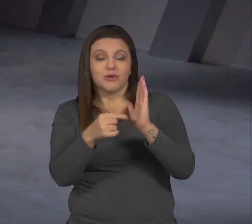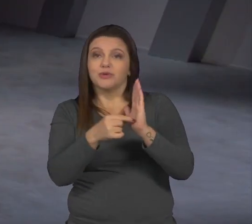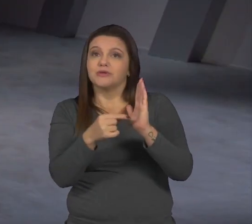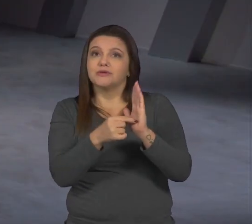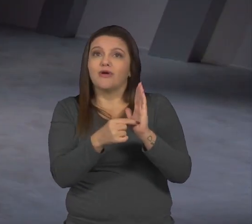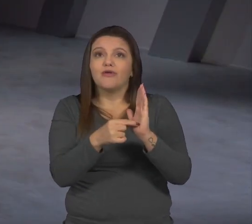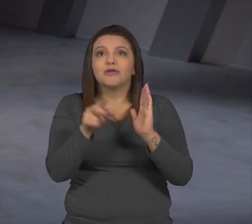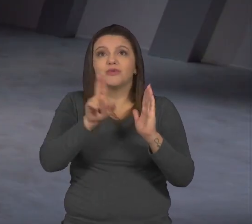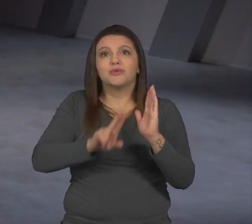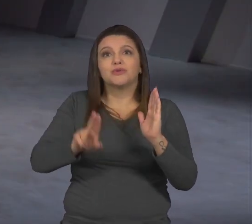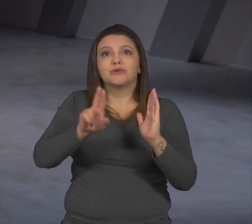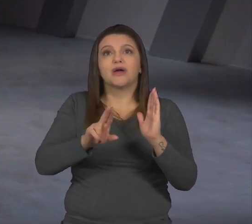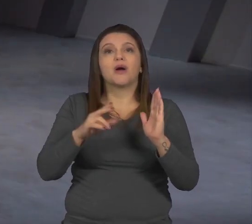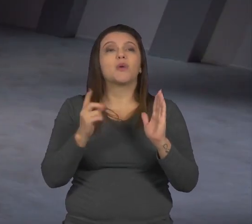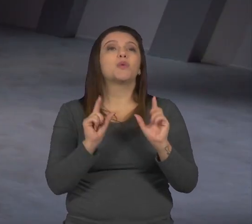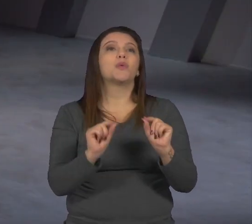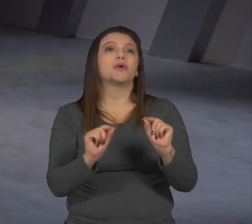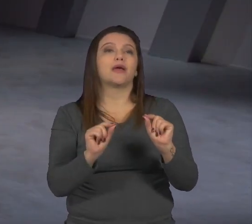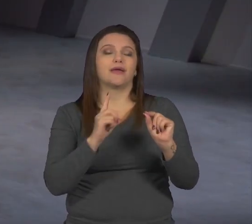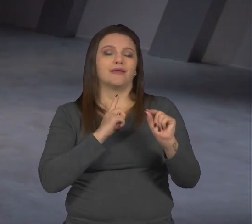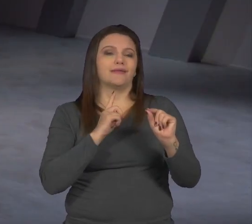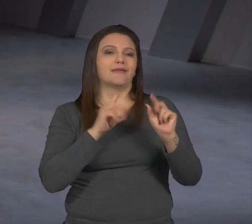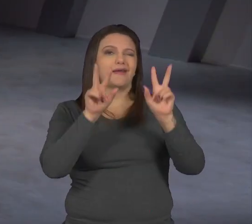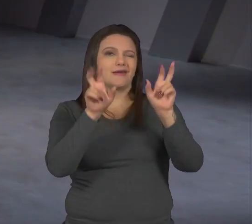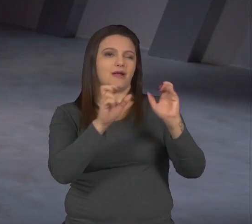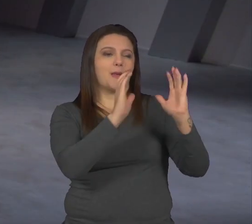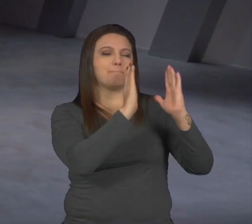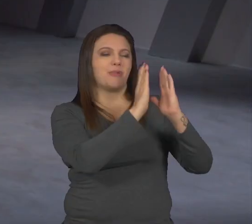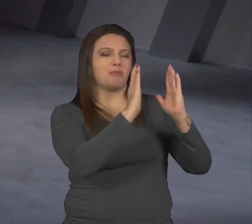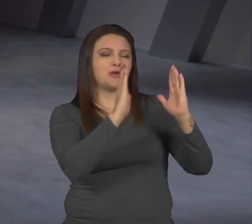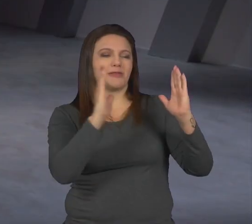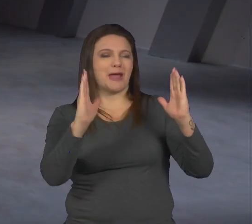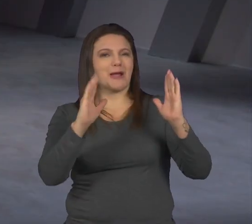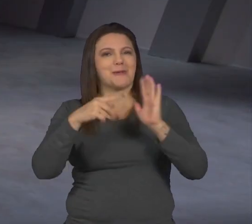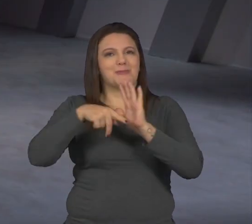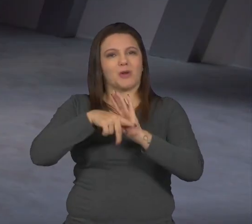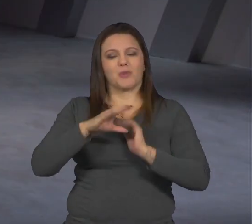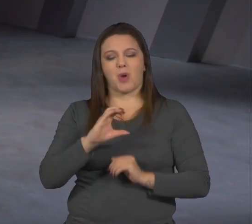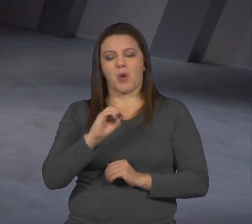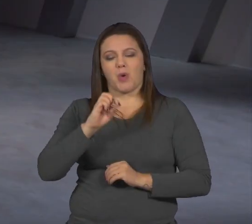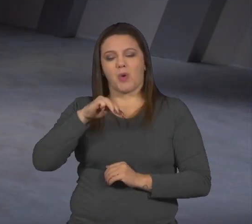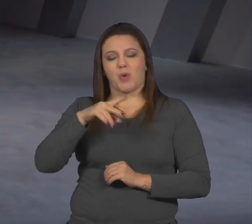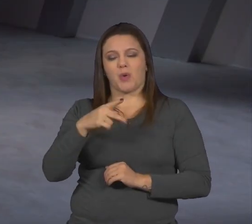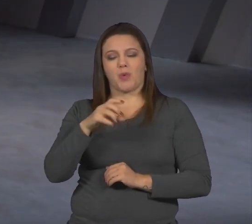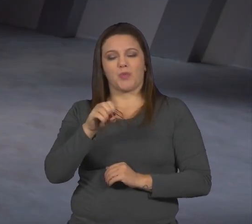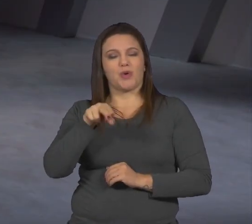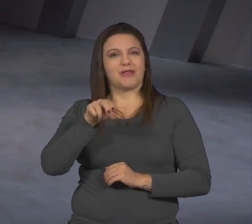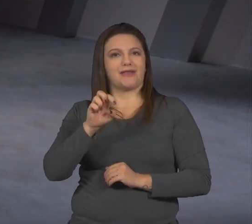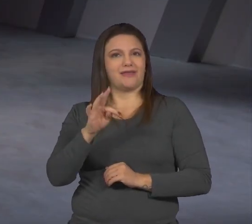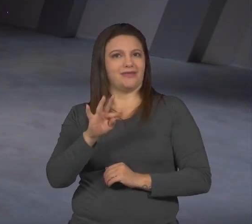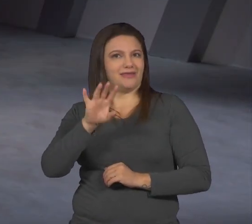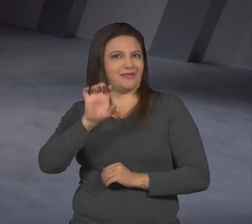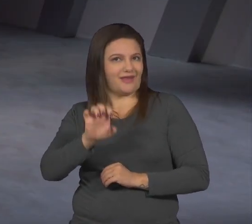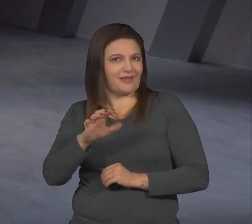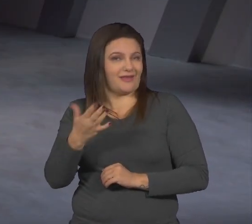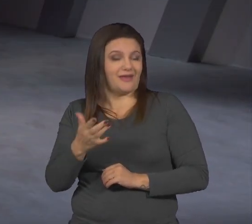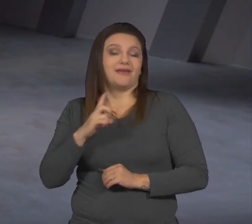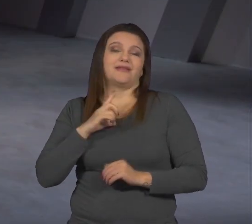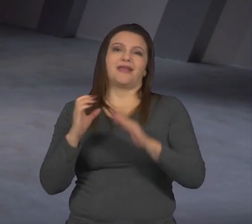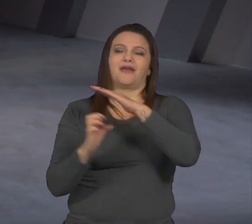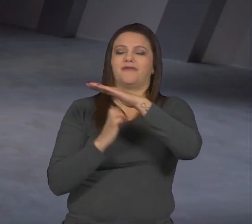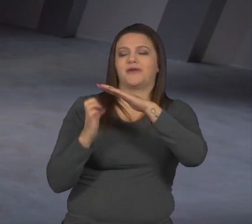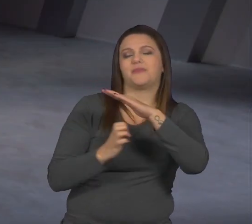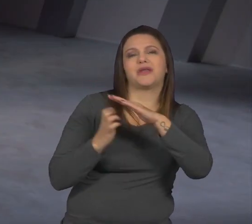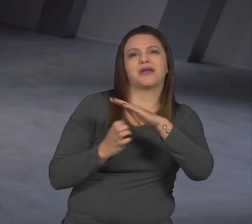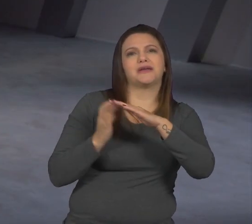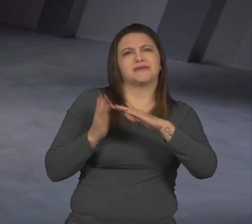criar, manter e usar uma biblioteca de componentes. Não é uma coisa trivial. Muitas organizações, empresas já tentaram e falharam por não